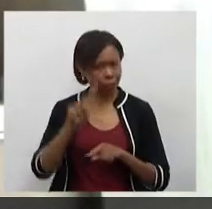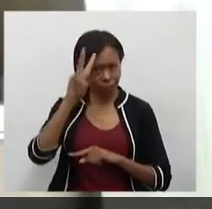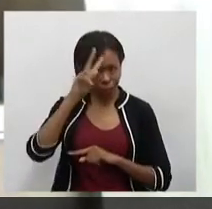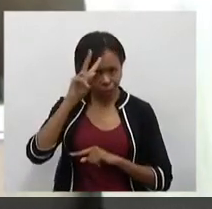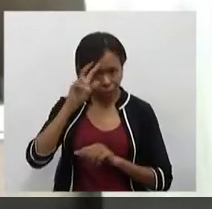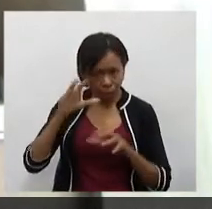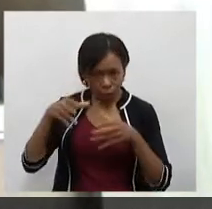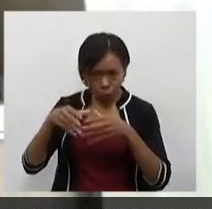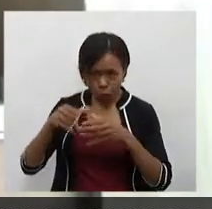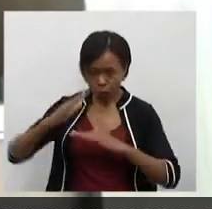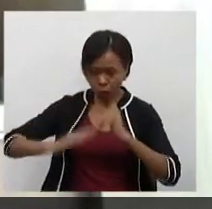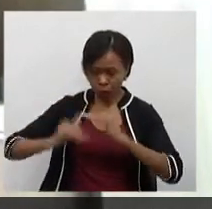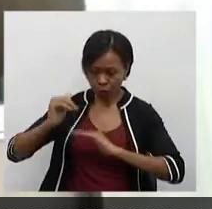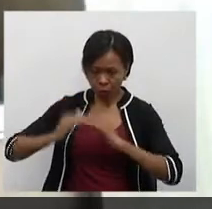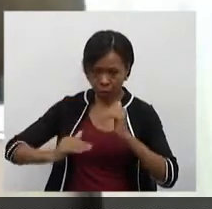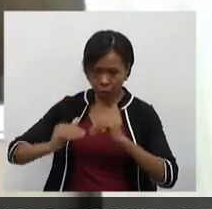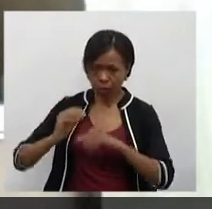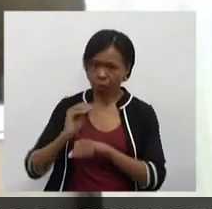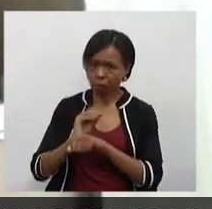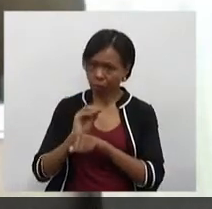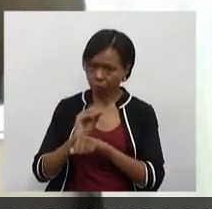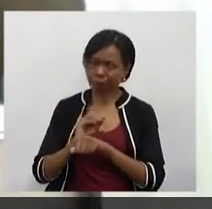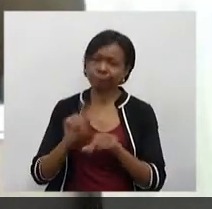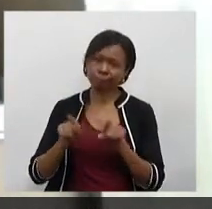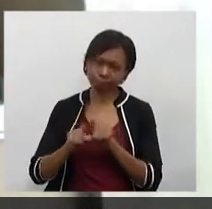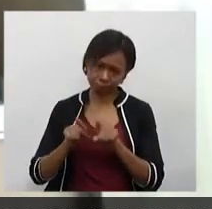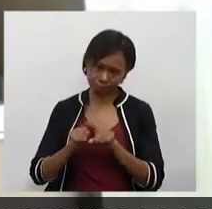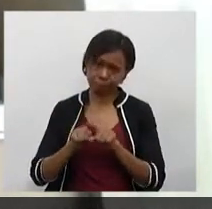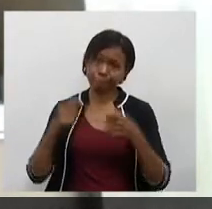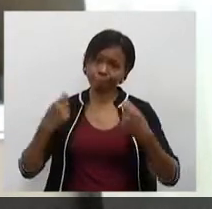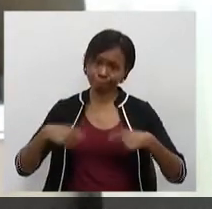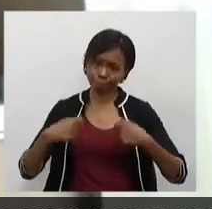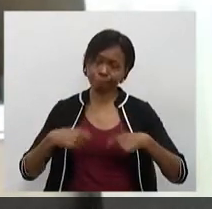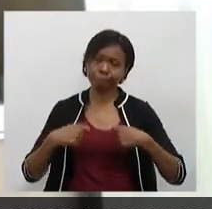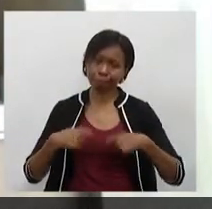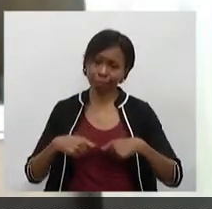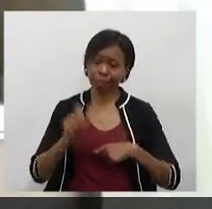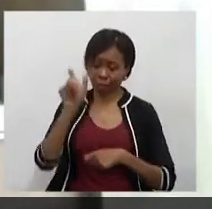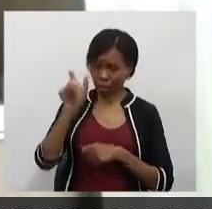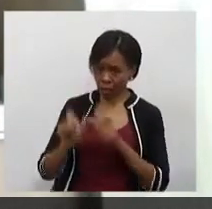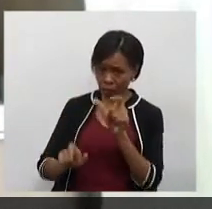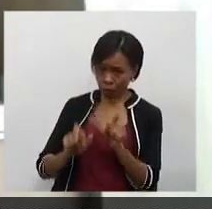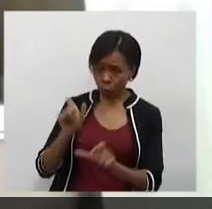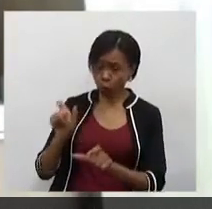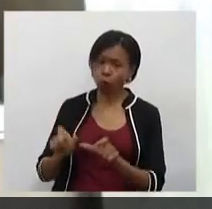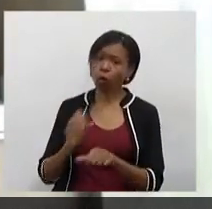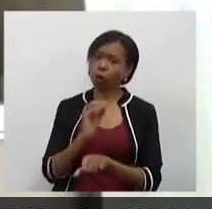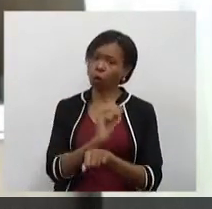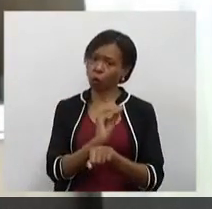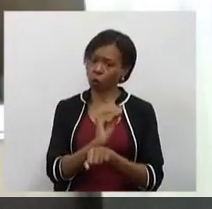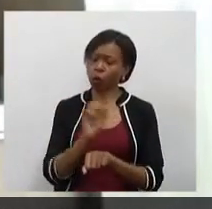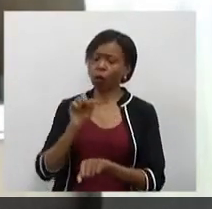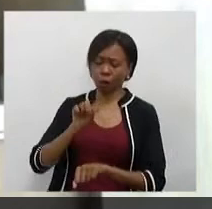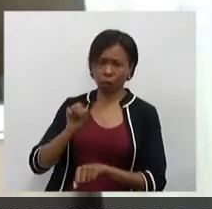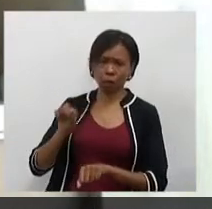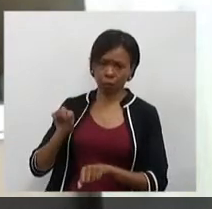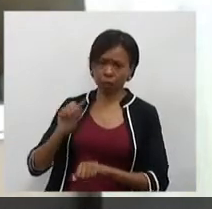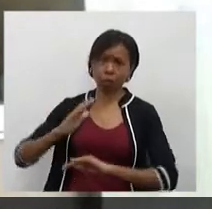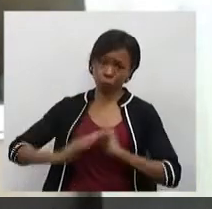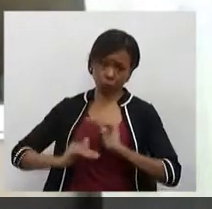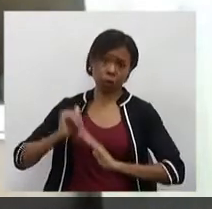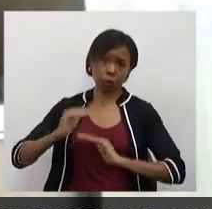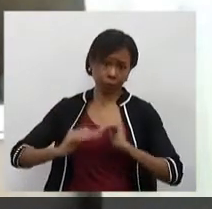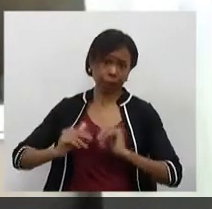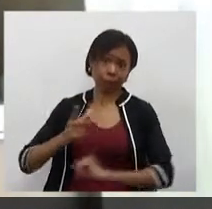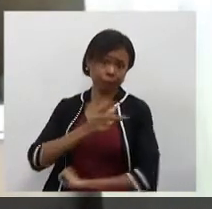os pacientes, os cuidadores têm que ter a vacinação também, porque tem que pegar a